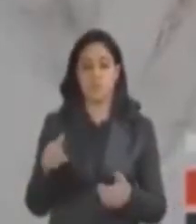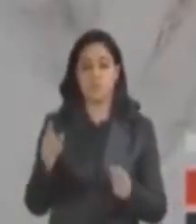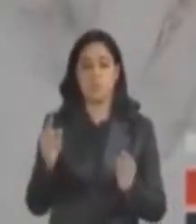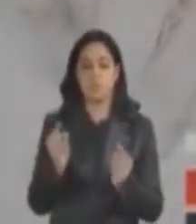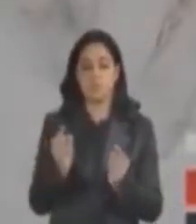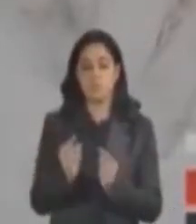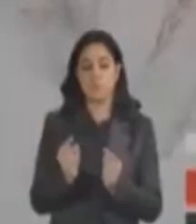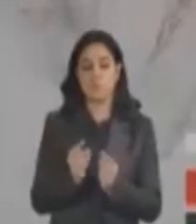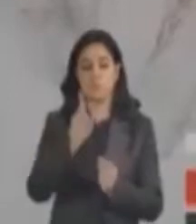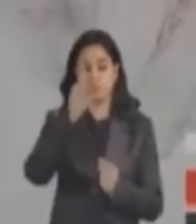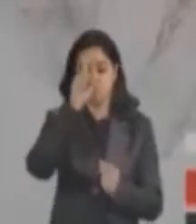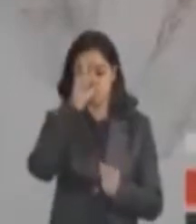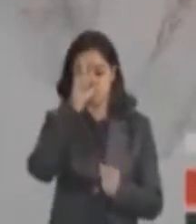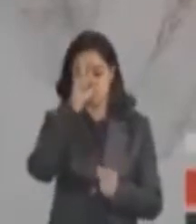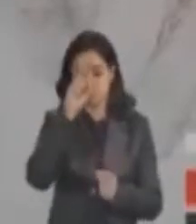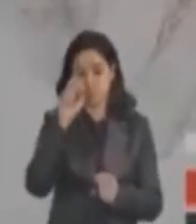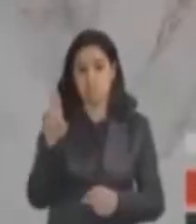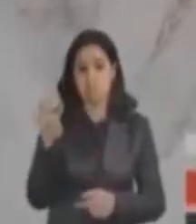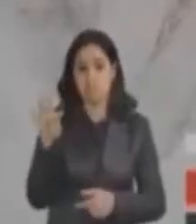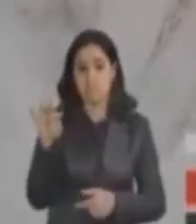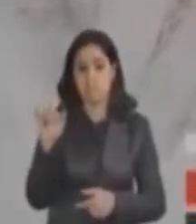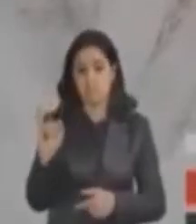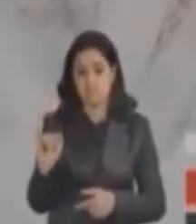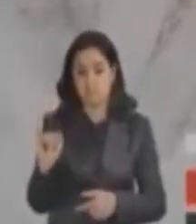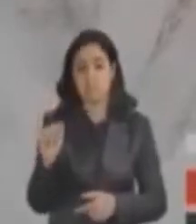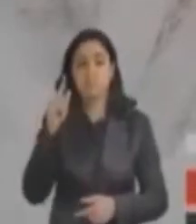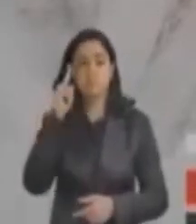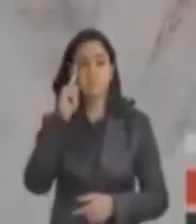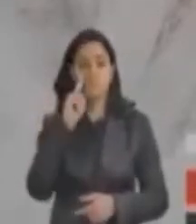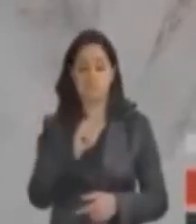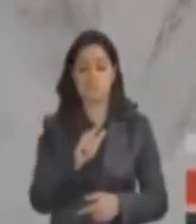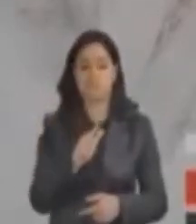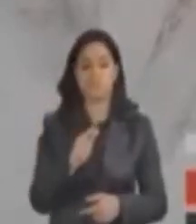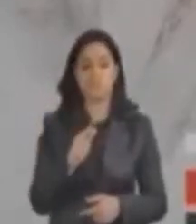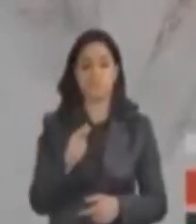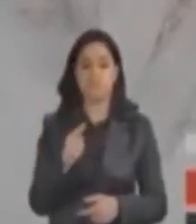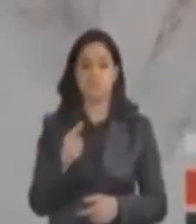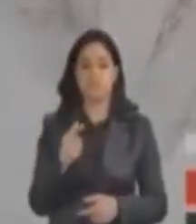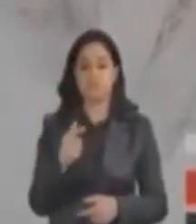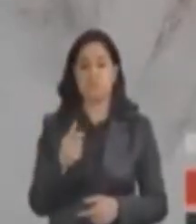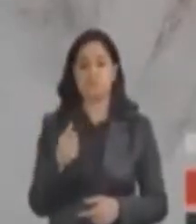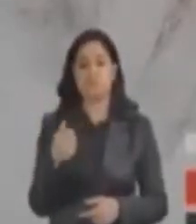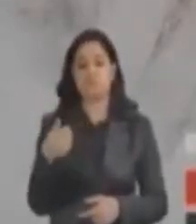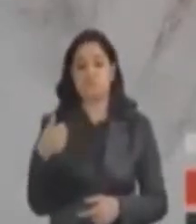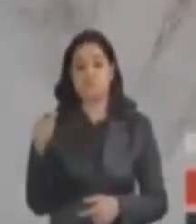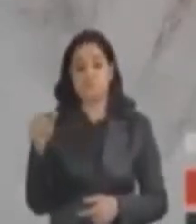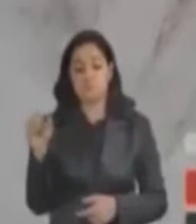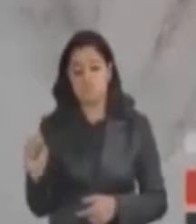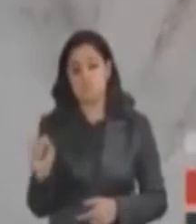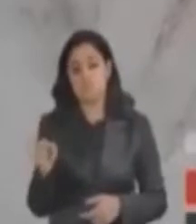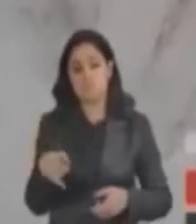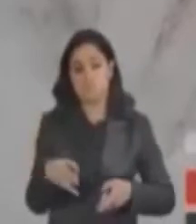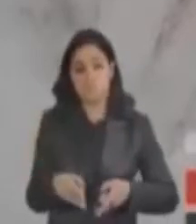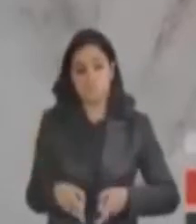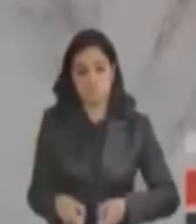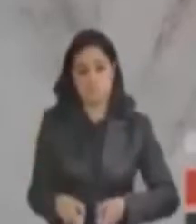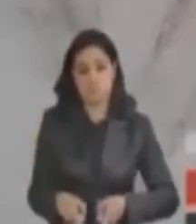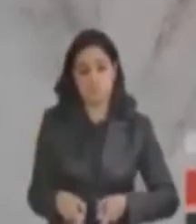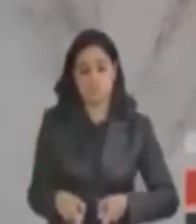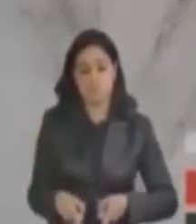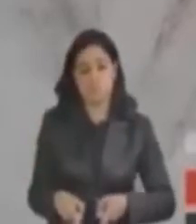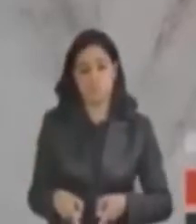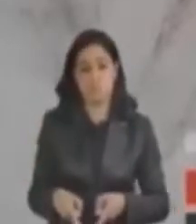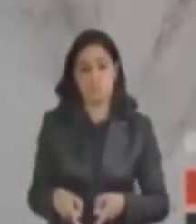a nossa capacidade é para 18 leite tem 21 com capacidade para somente 20 e